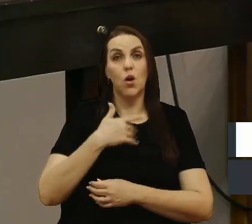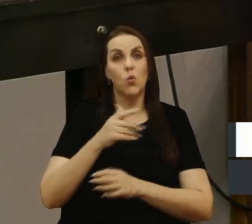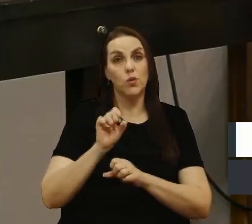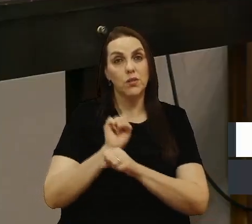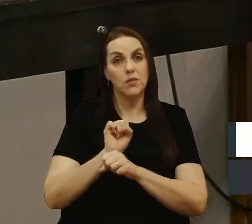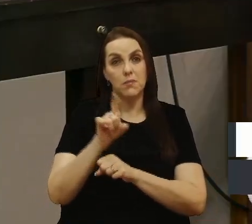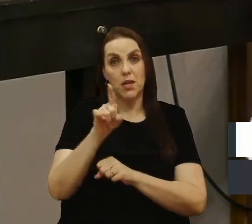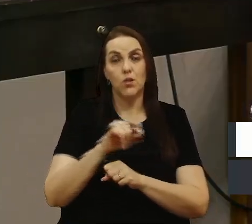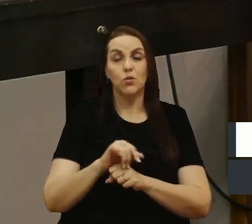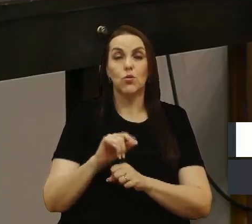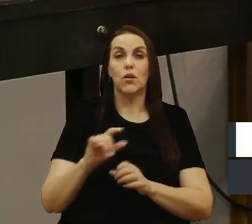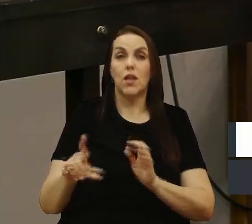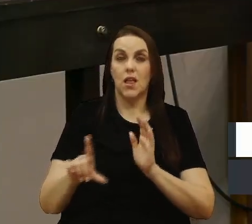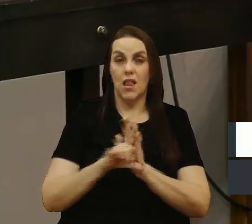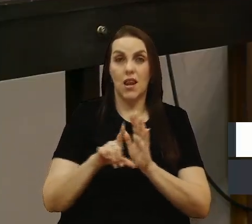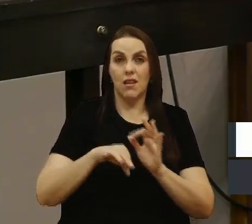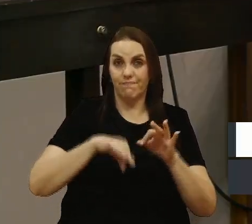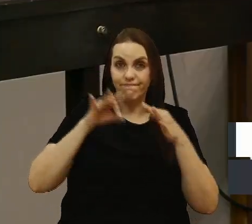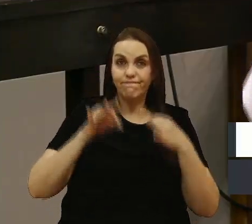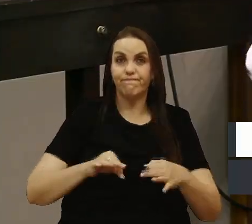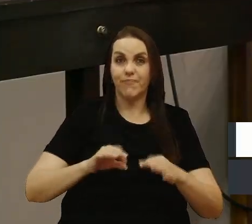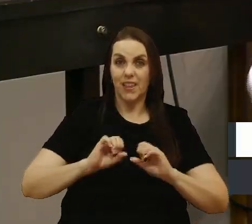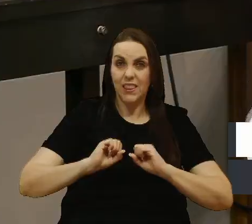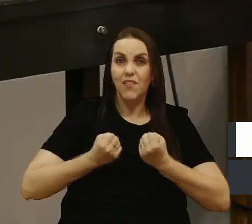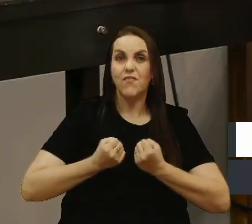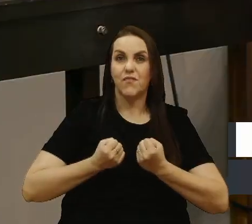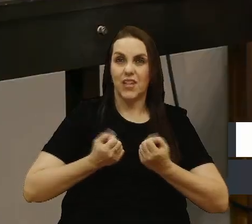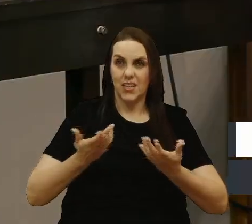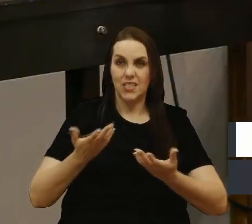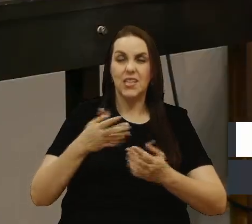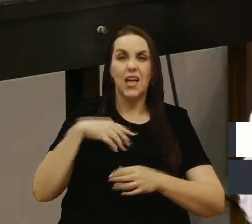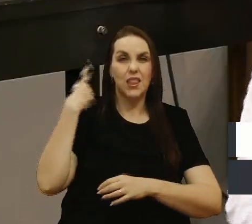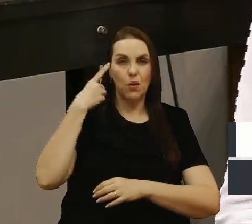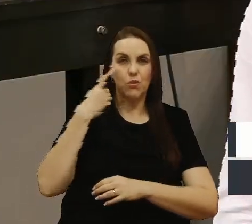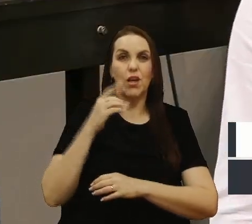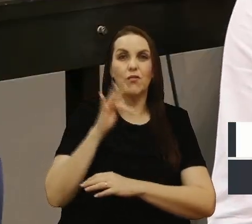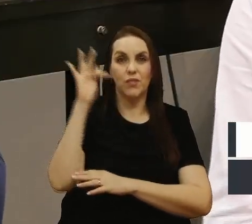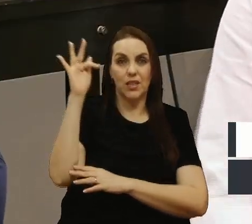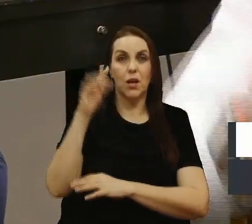à legítima defesa, que a senhora venha com nós nessa luta, fale com os deputados federais do PT para dar